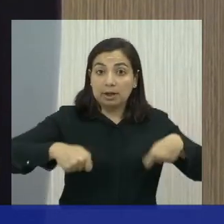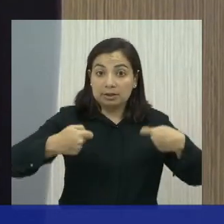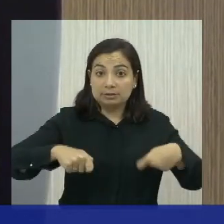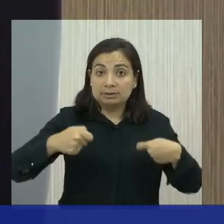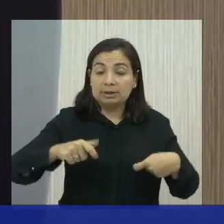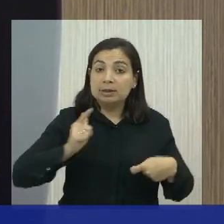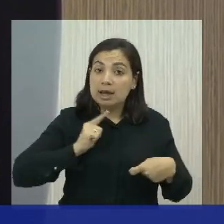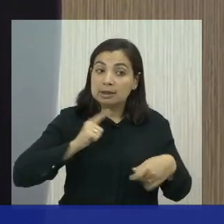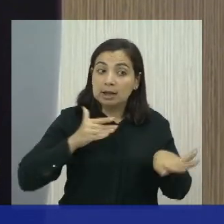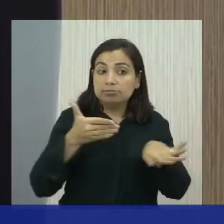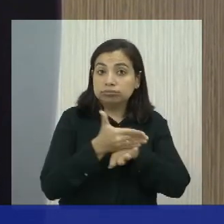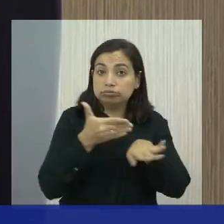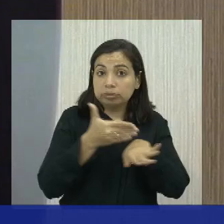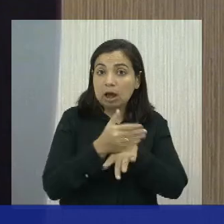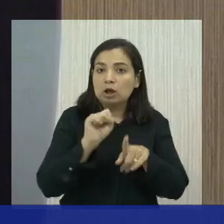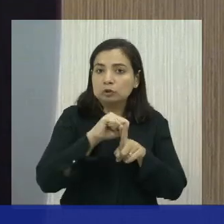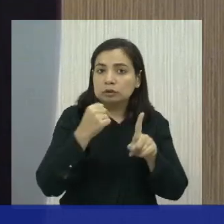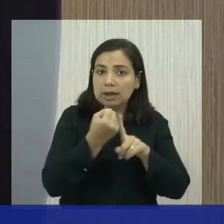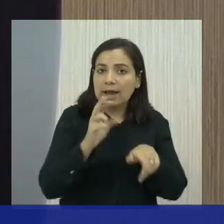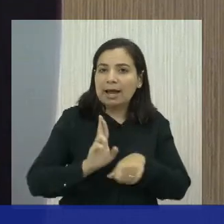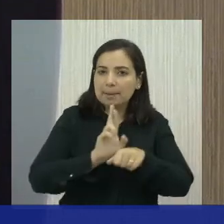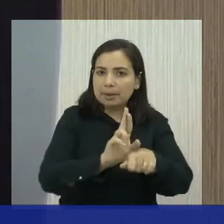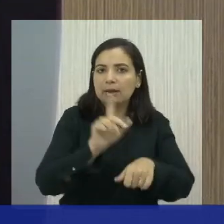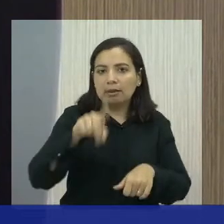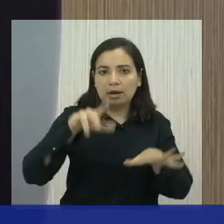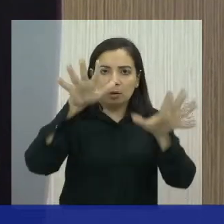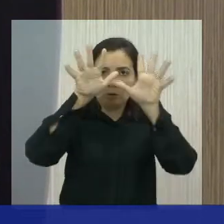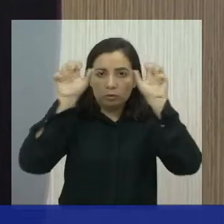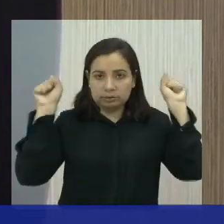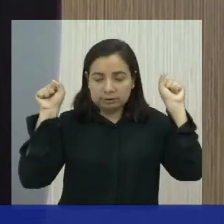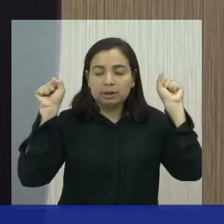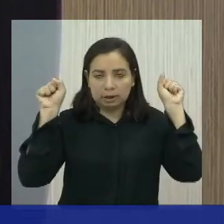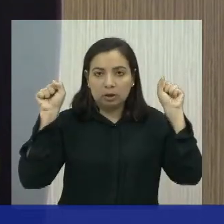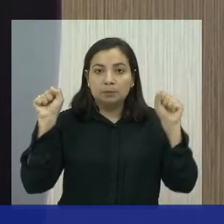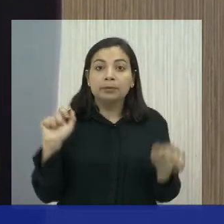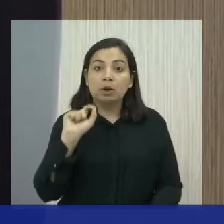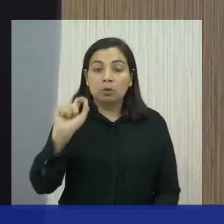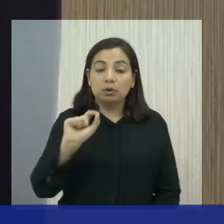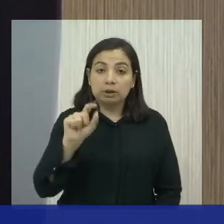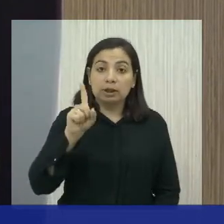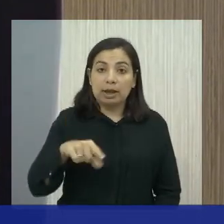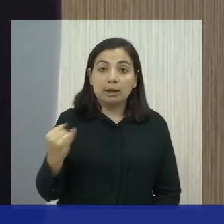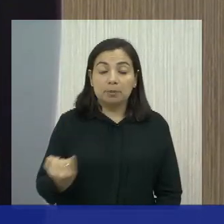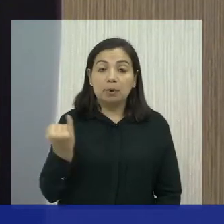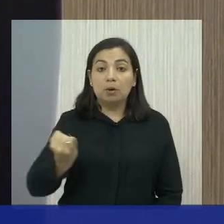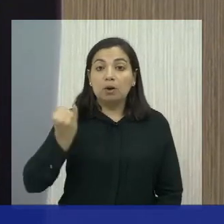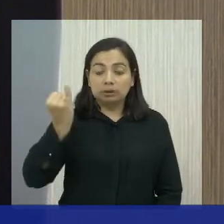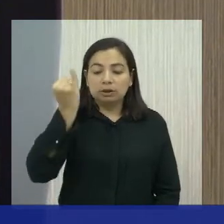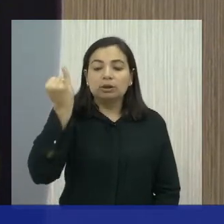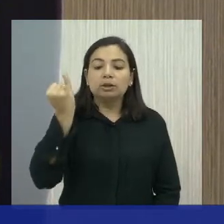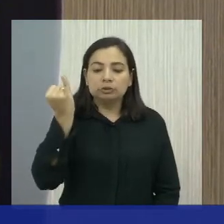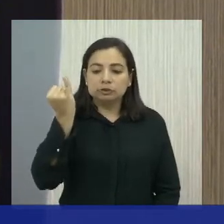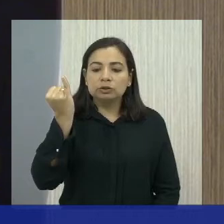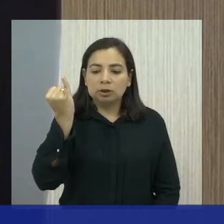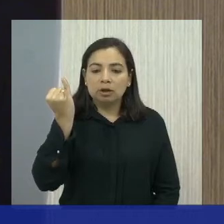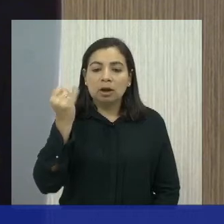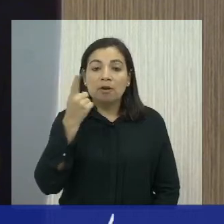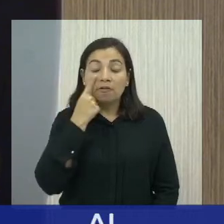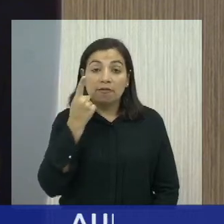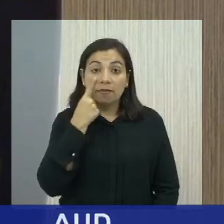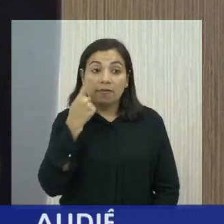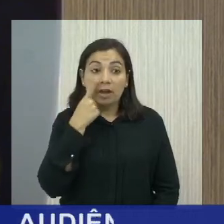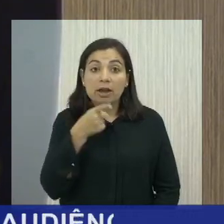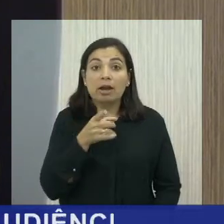da sociedade, né, como um instrumento, né, de